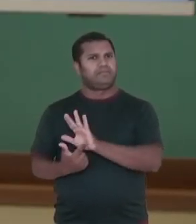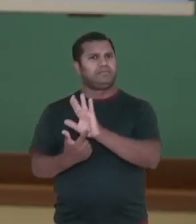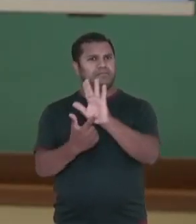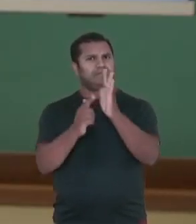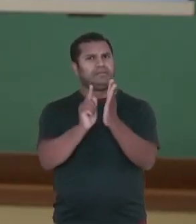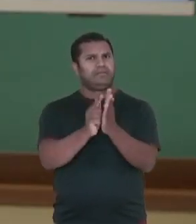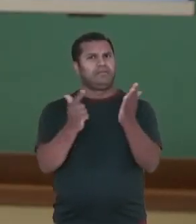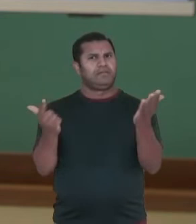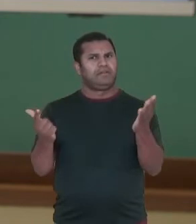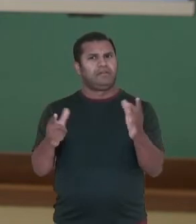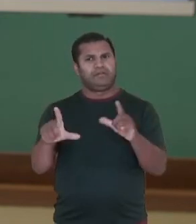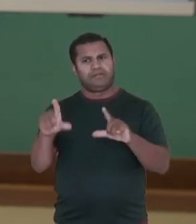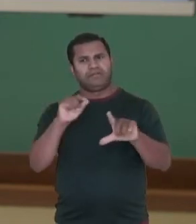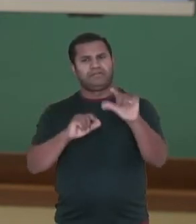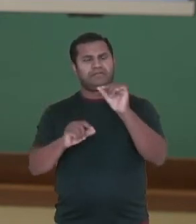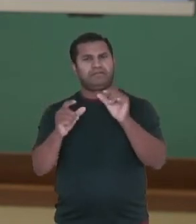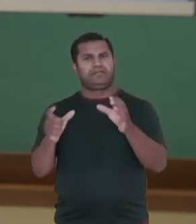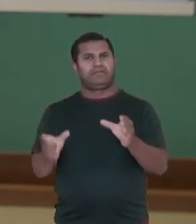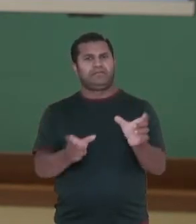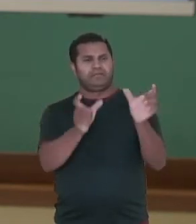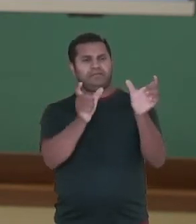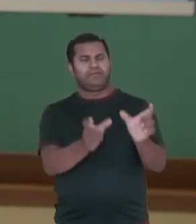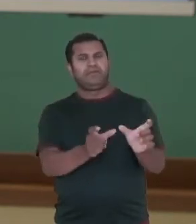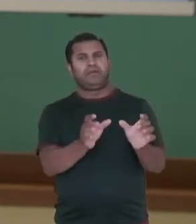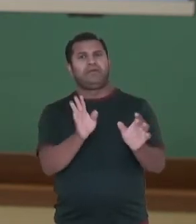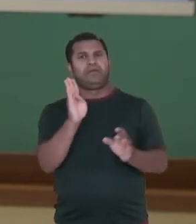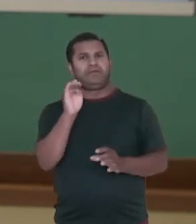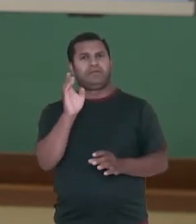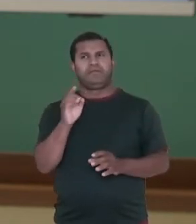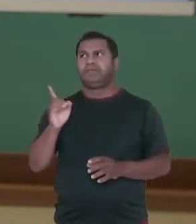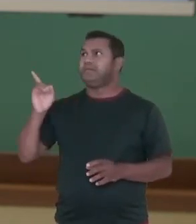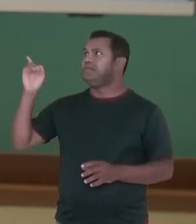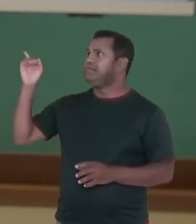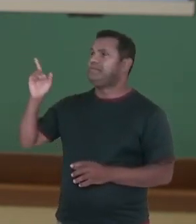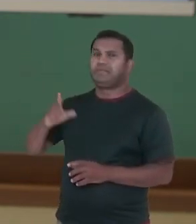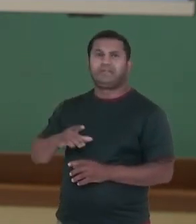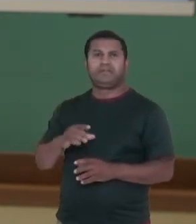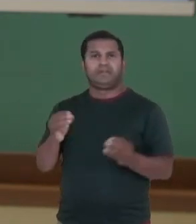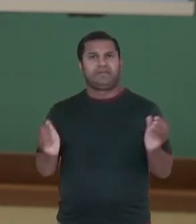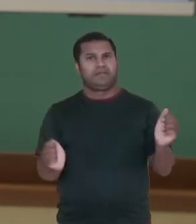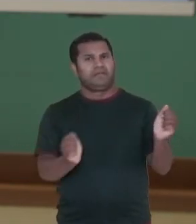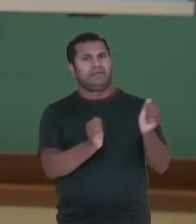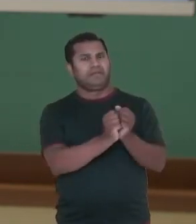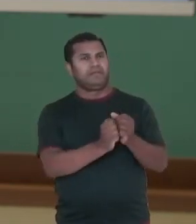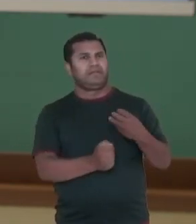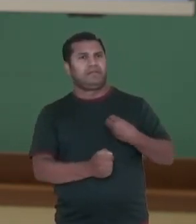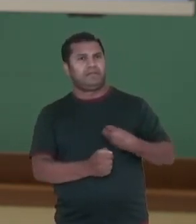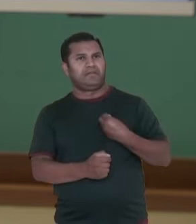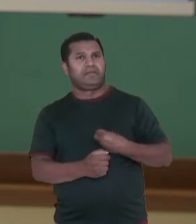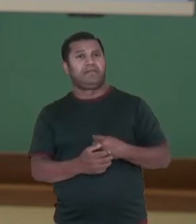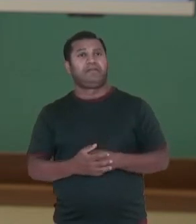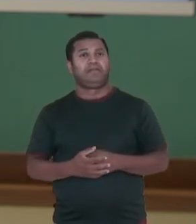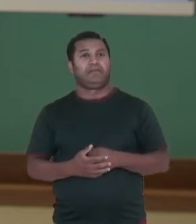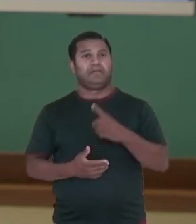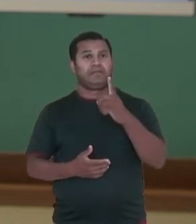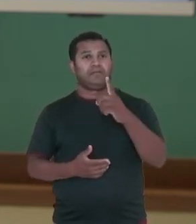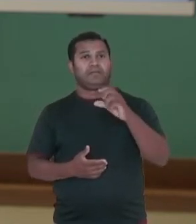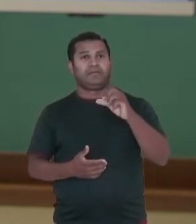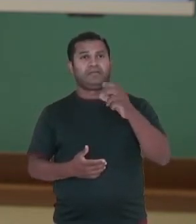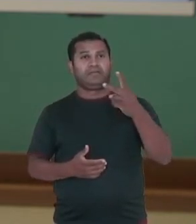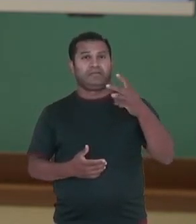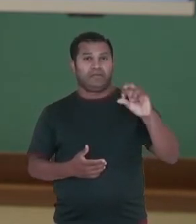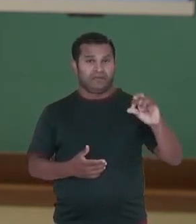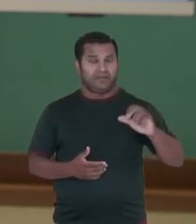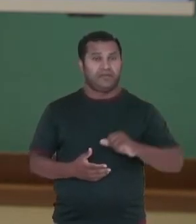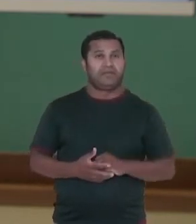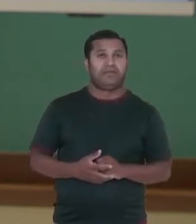se quem atendia todos os requisitos daquilo que eu considerava bom. Né? Isso foi em 1929, né?